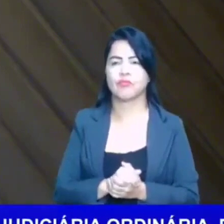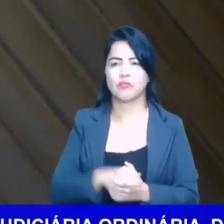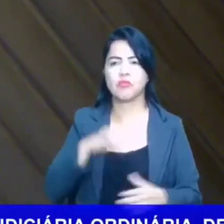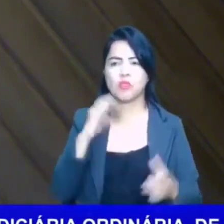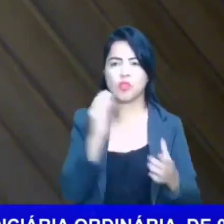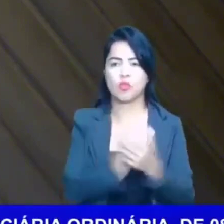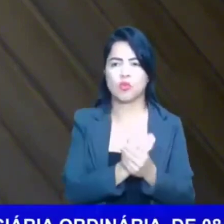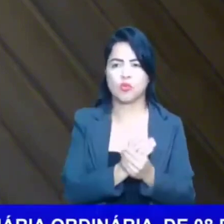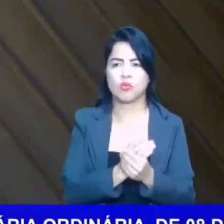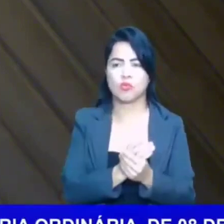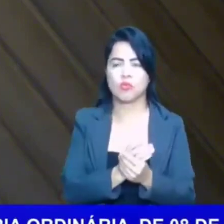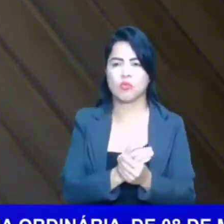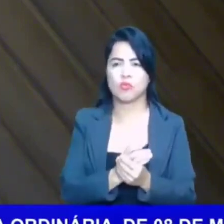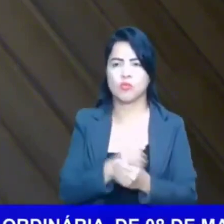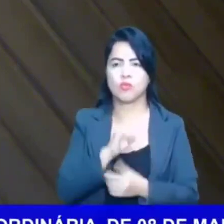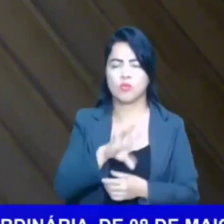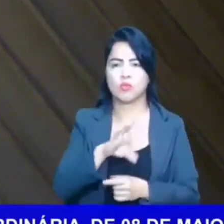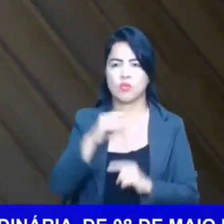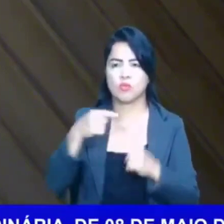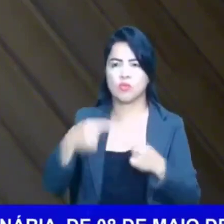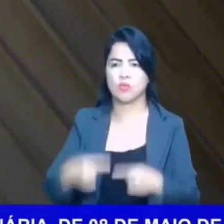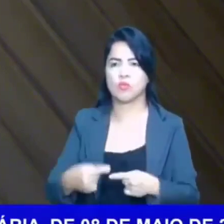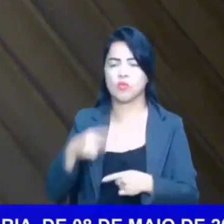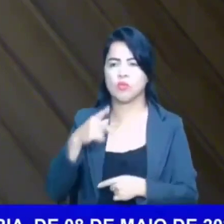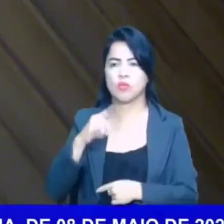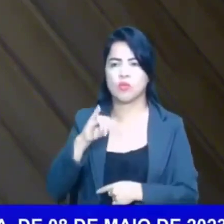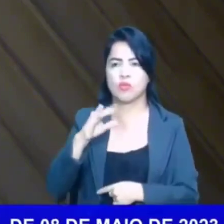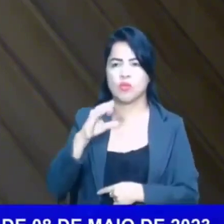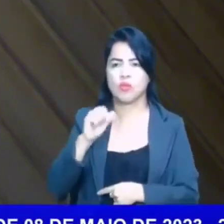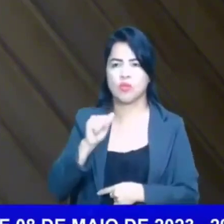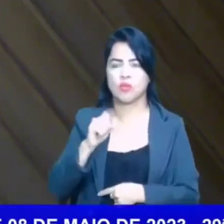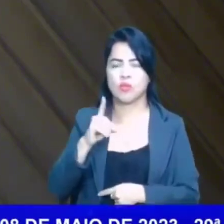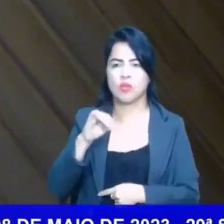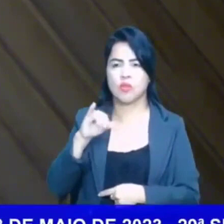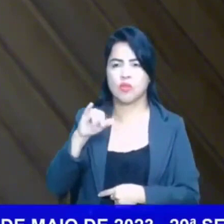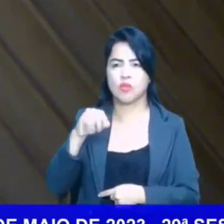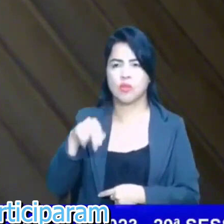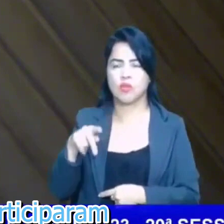processado apenas contra o Picadinho.